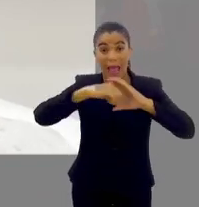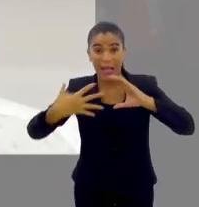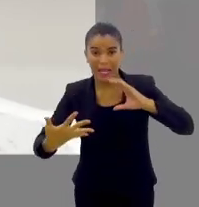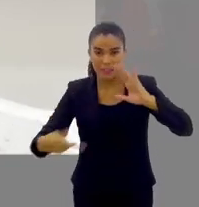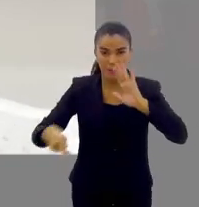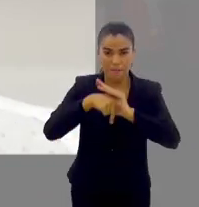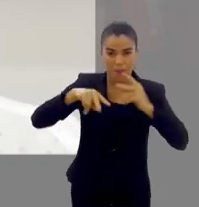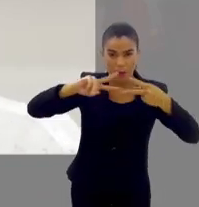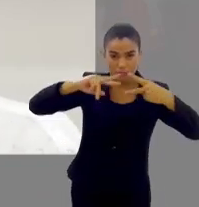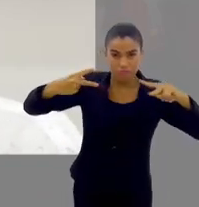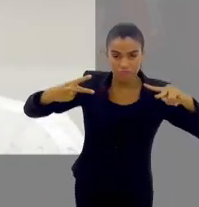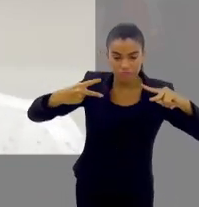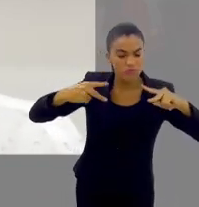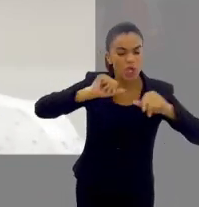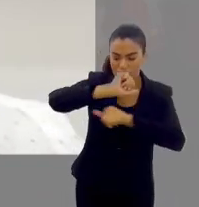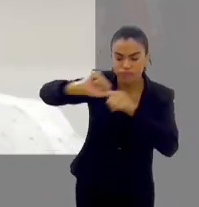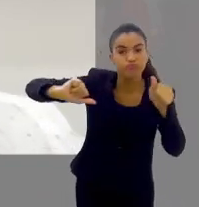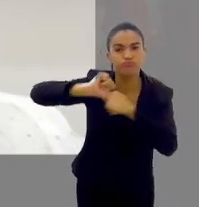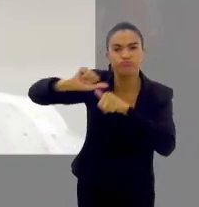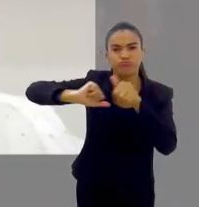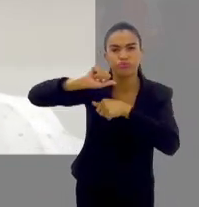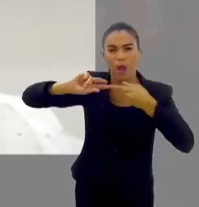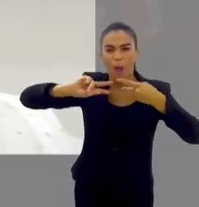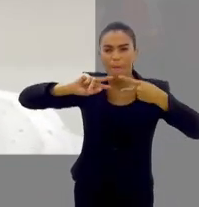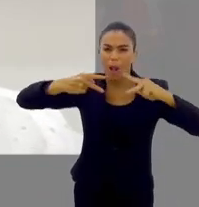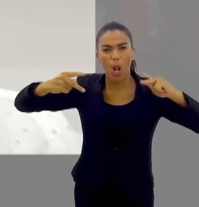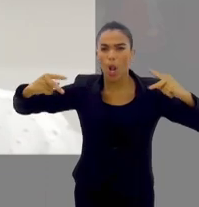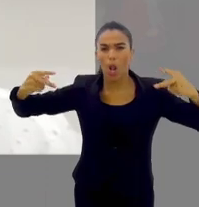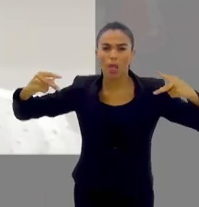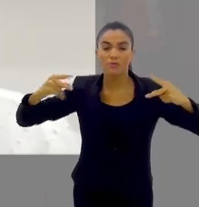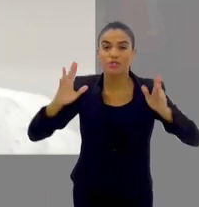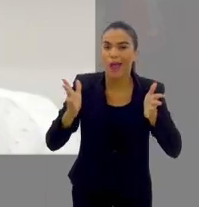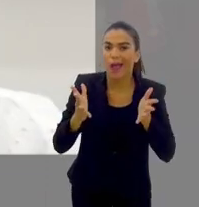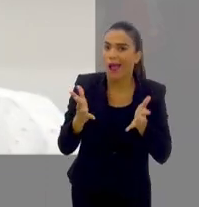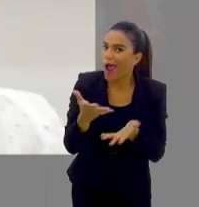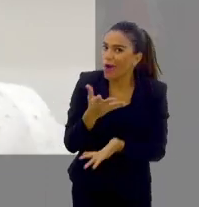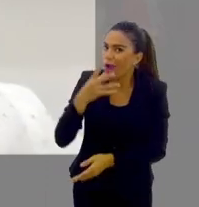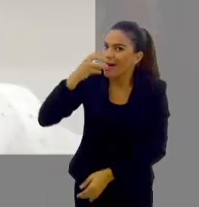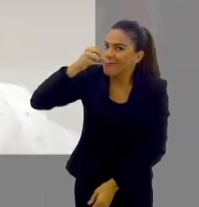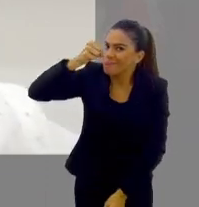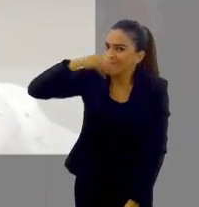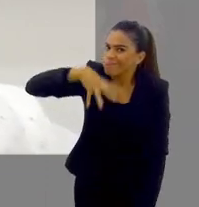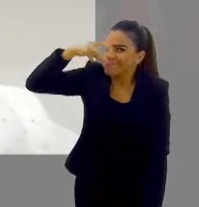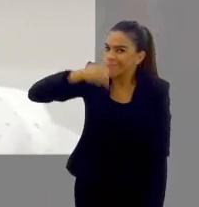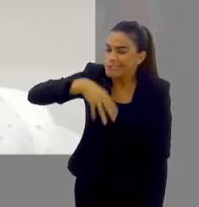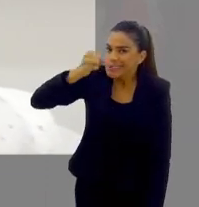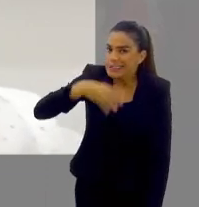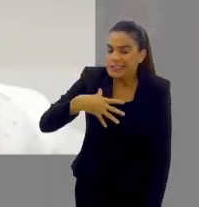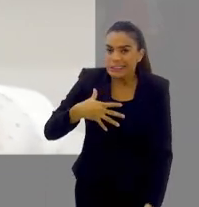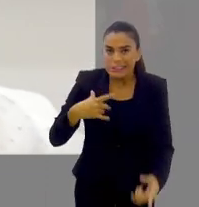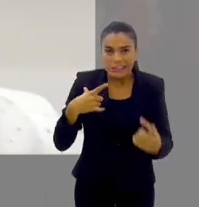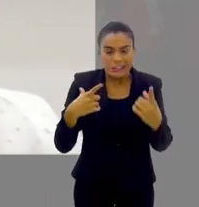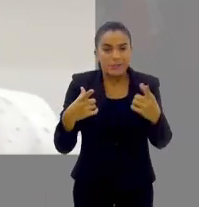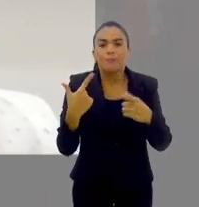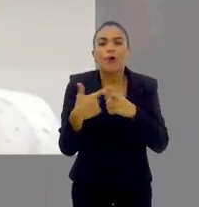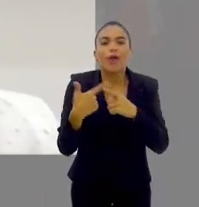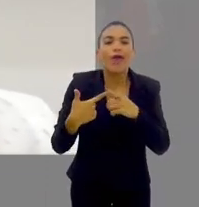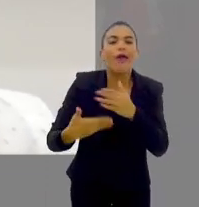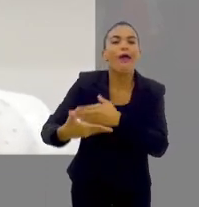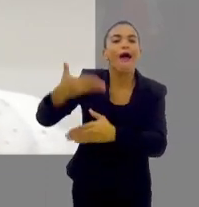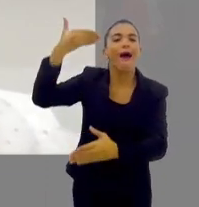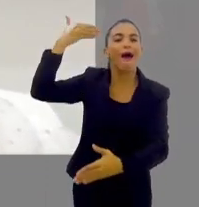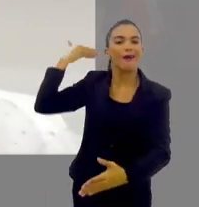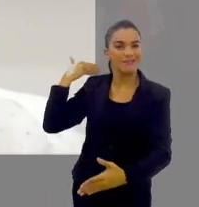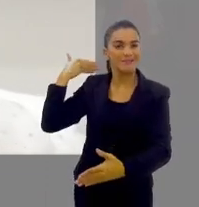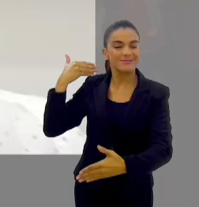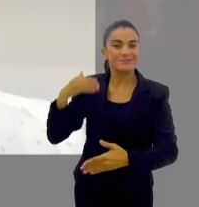a sua característica genética, ela fez uma mutação. Então, ela está um pouco mais agressiva do que ela sempre foi no